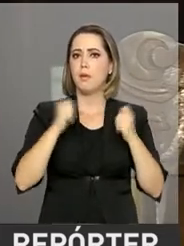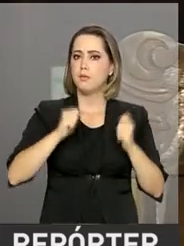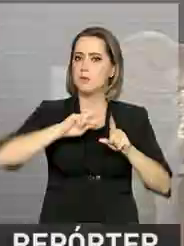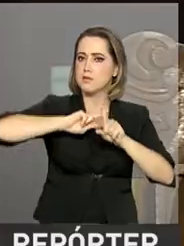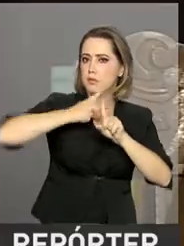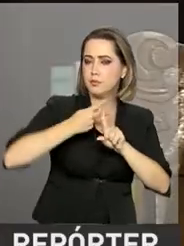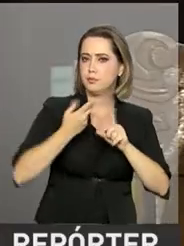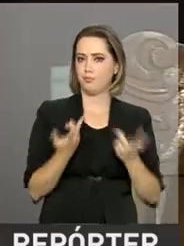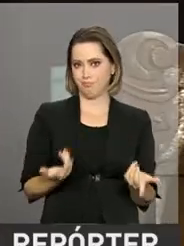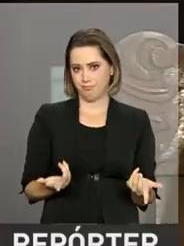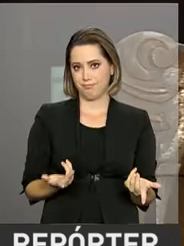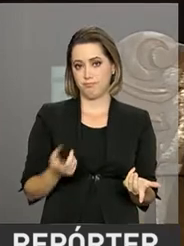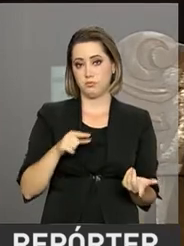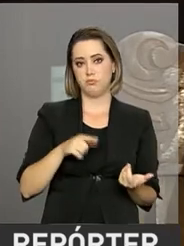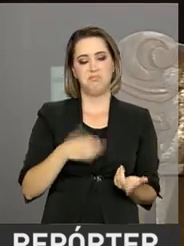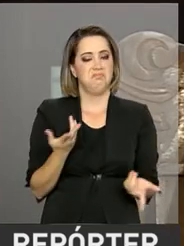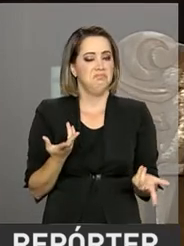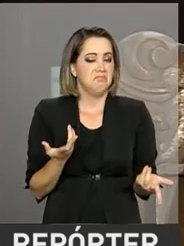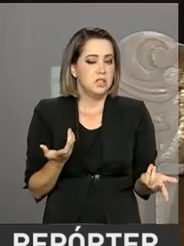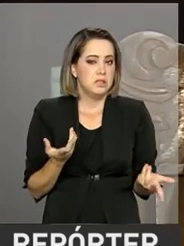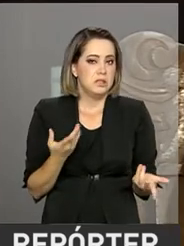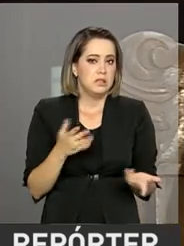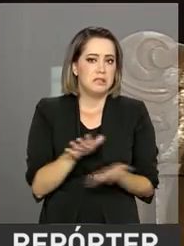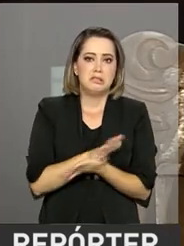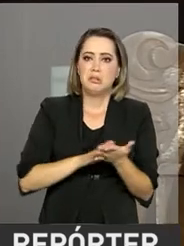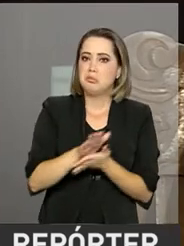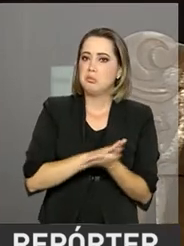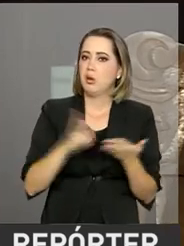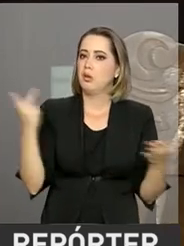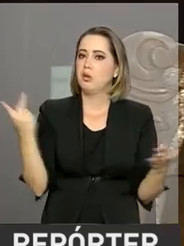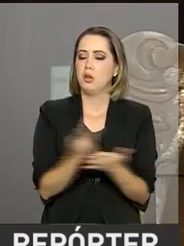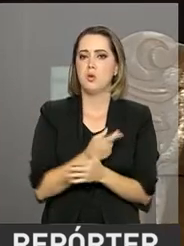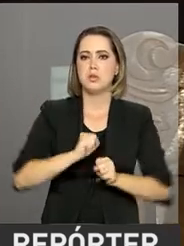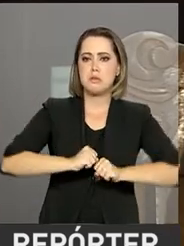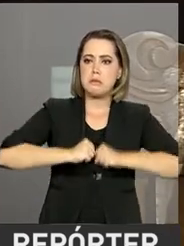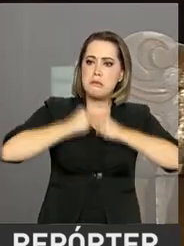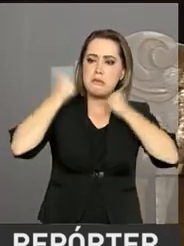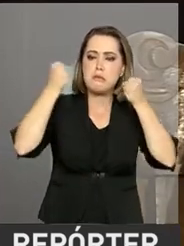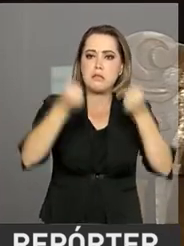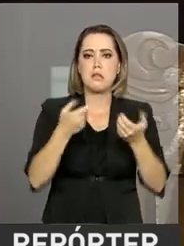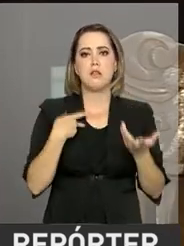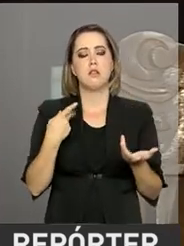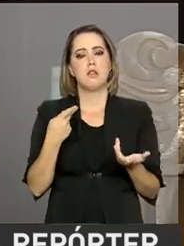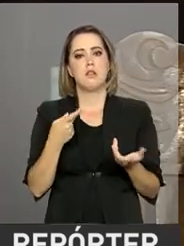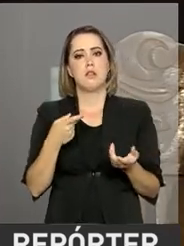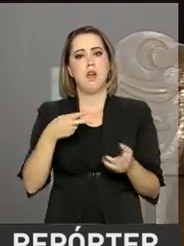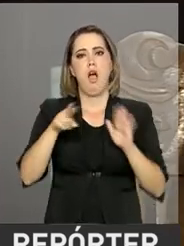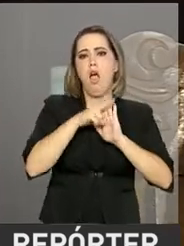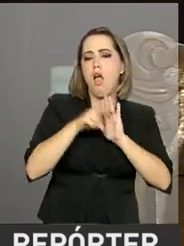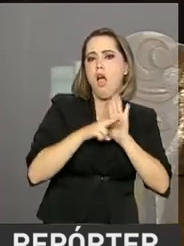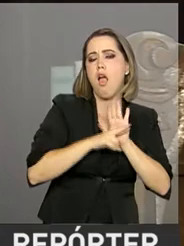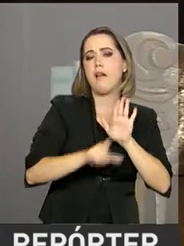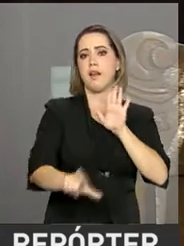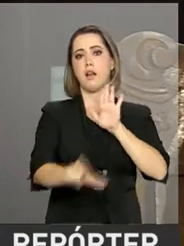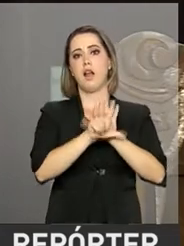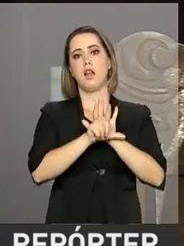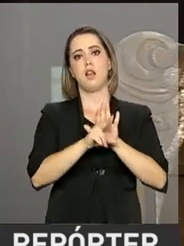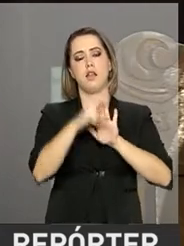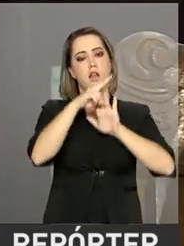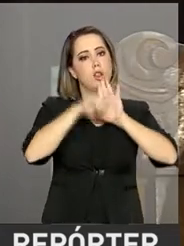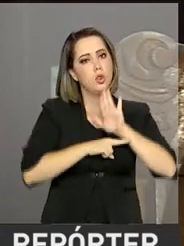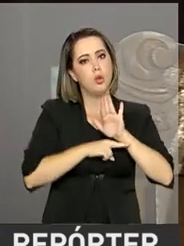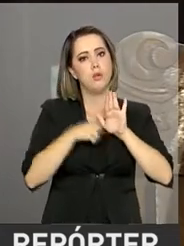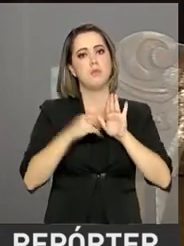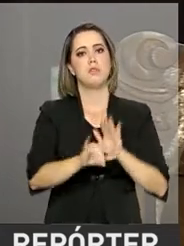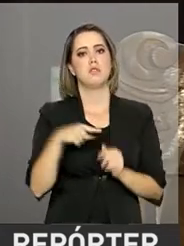pela mulher. De nada vale a dedicação, o empenho, a fala, a regra, a lei, a norma,